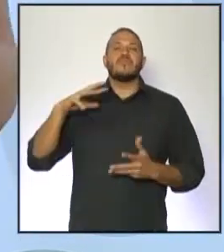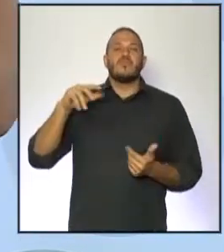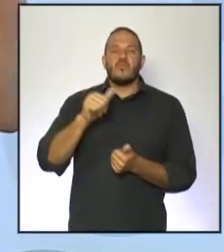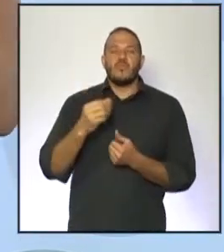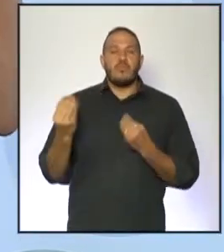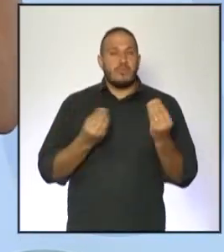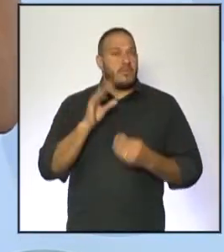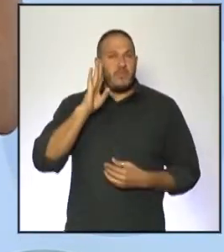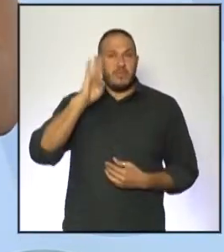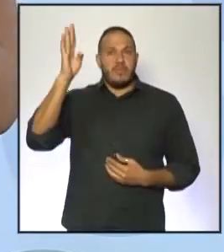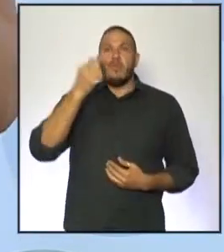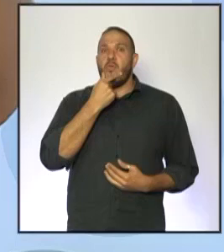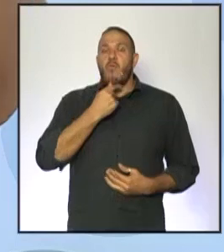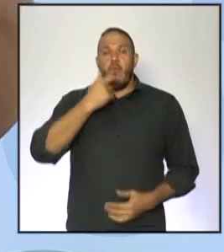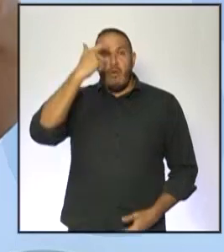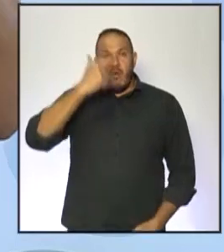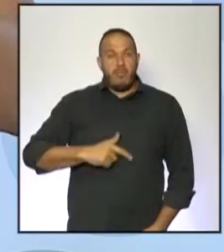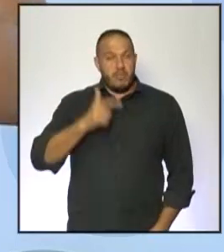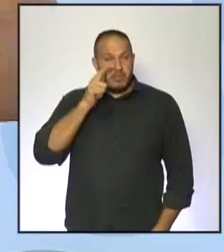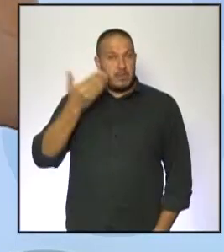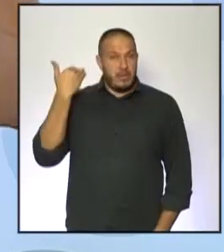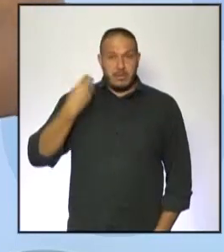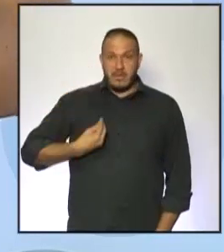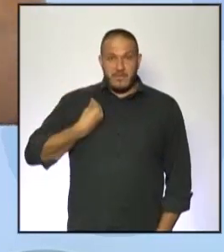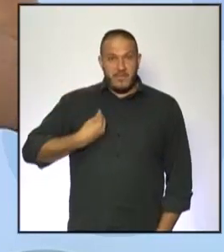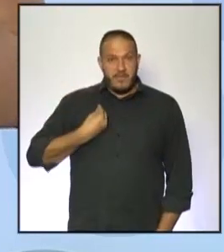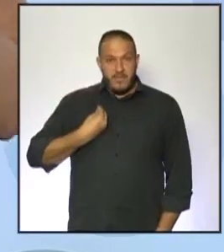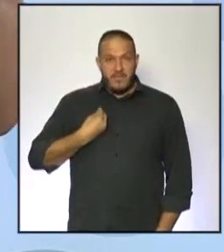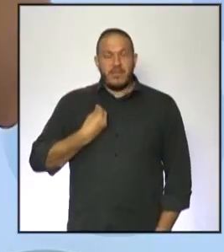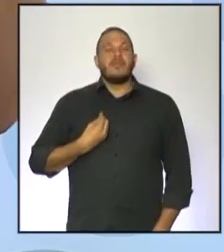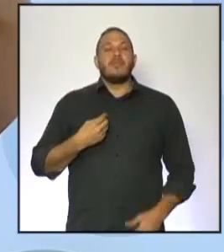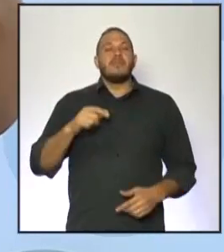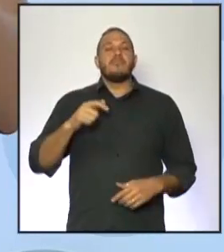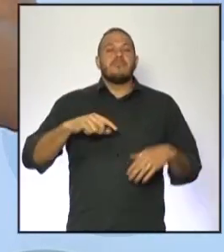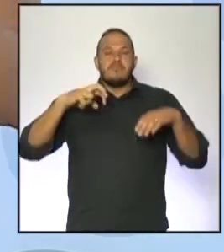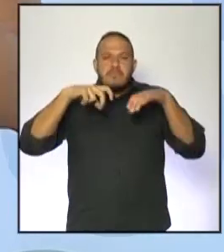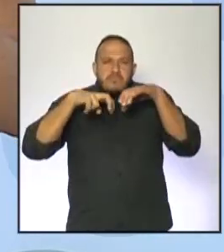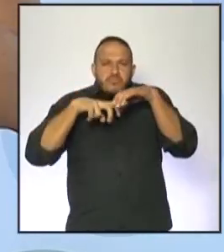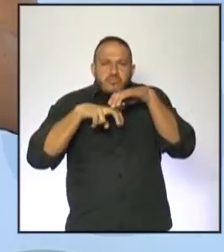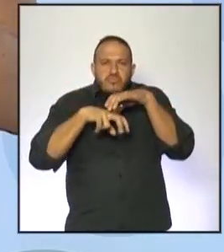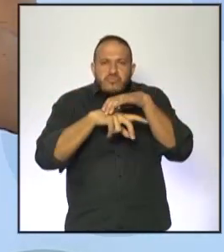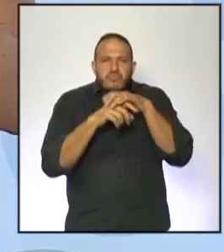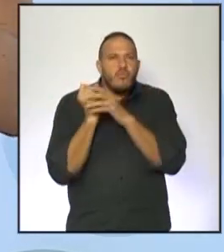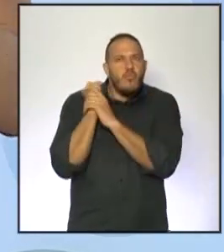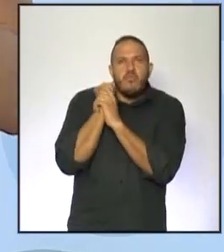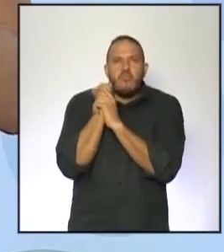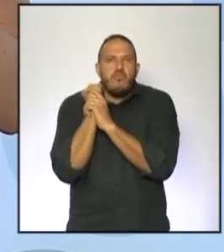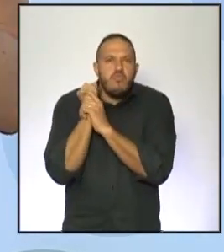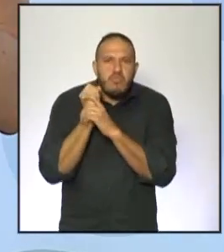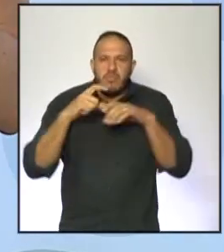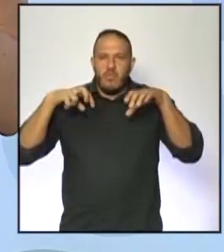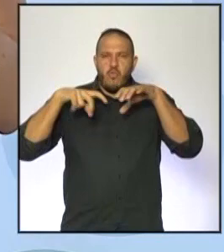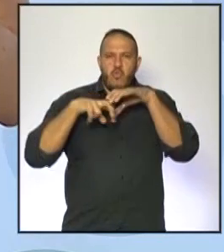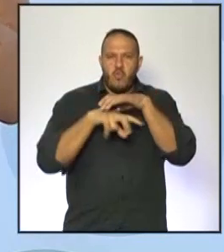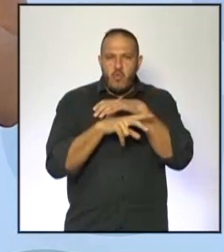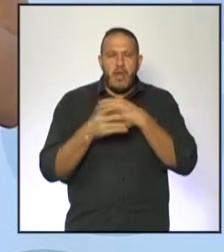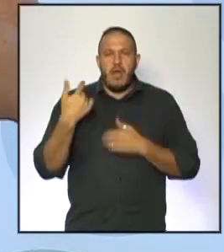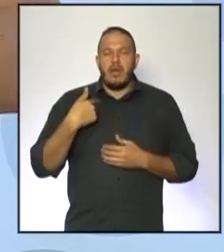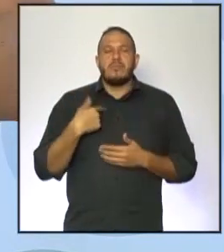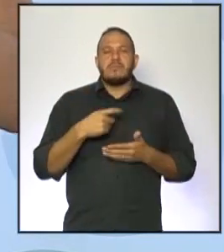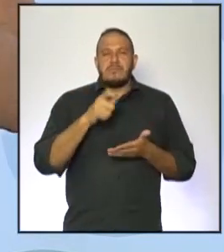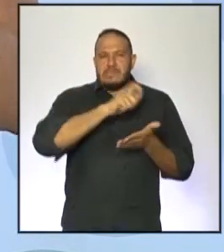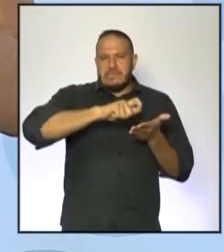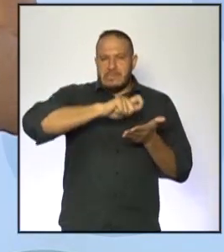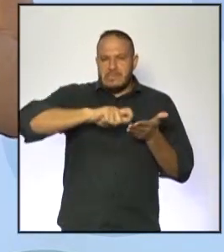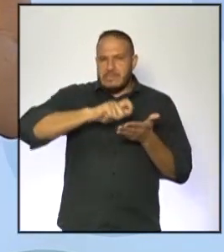fundamental para o homem sobreviver nos tempos em que habitava as cavernas e também para se comunicar quando a linguagem escrita ainda